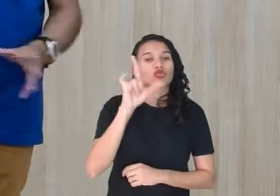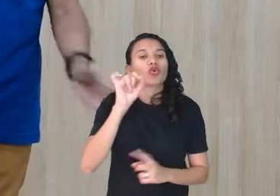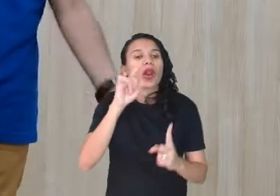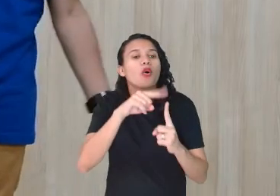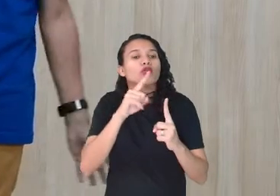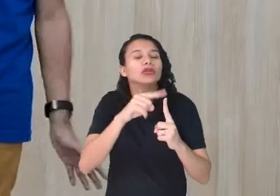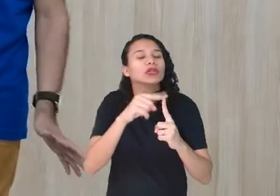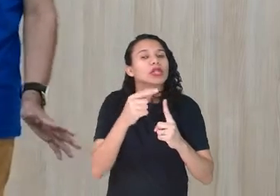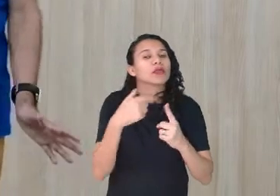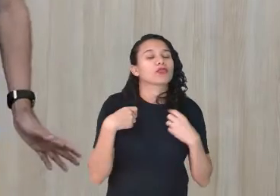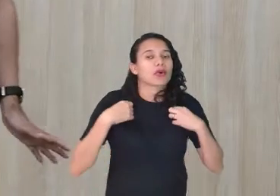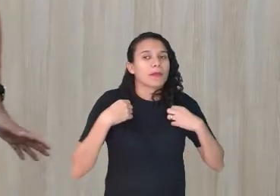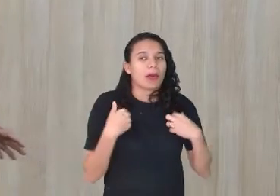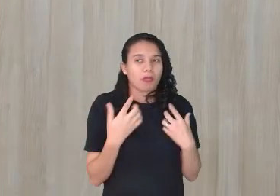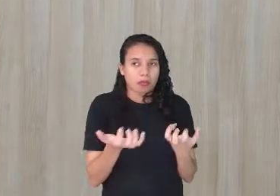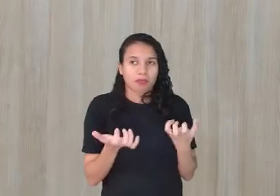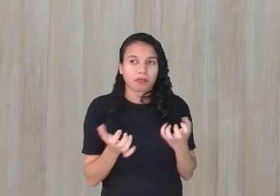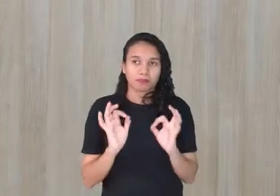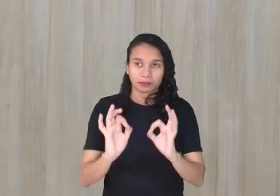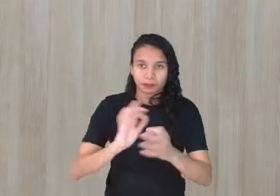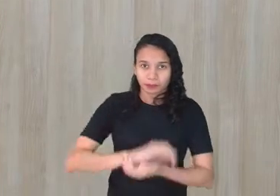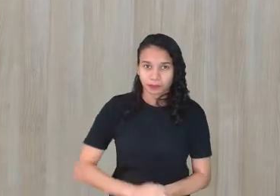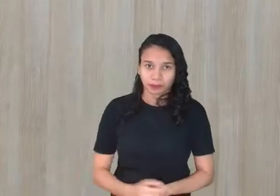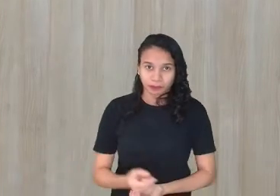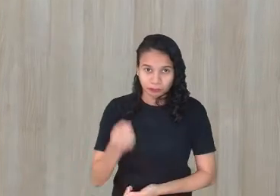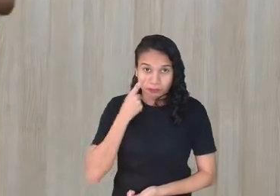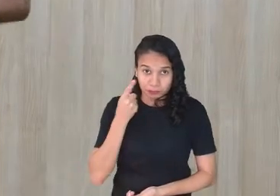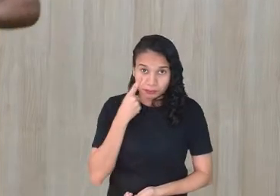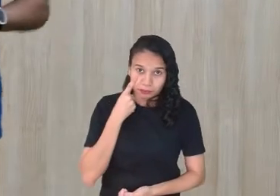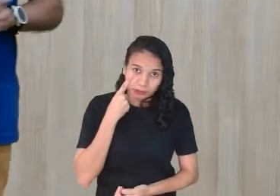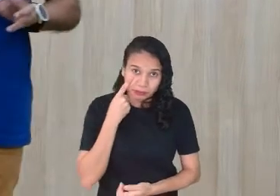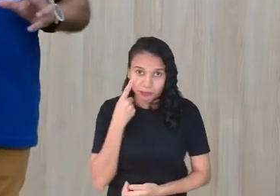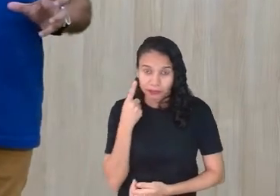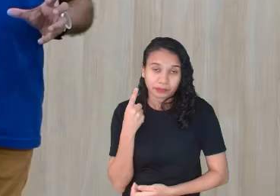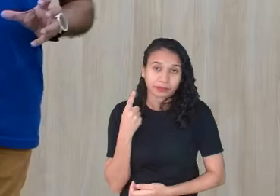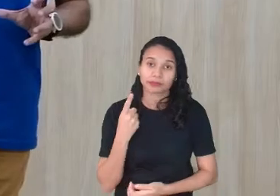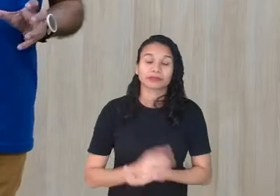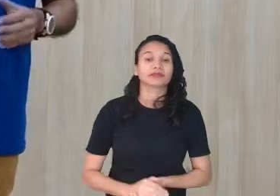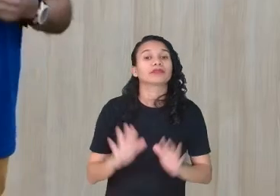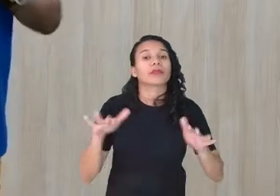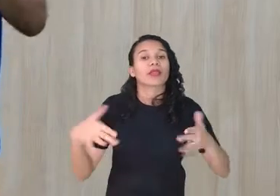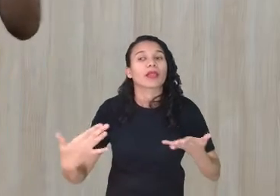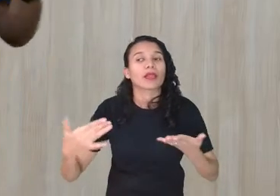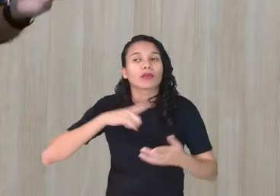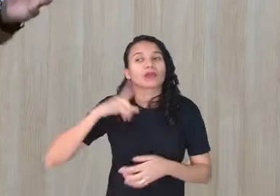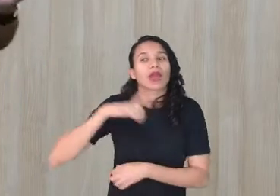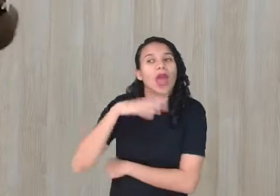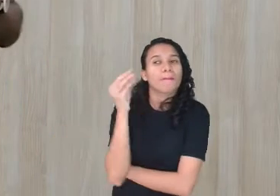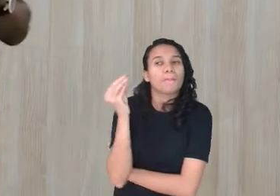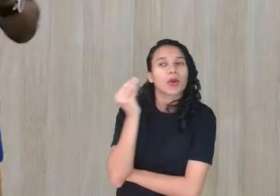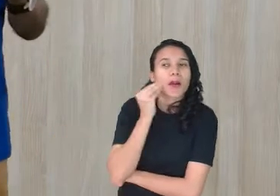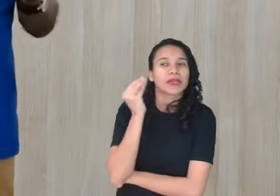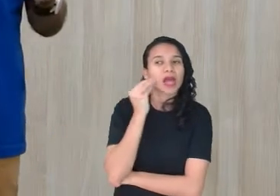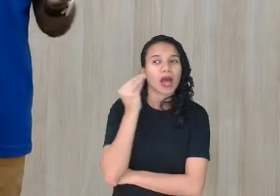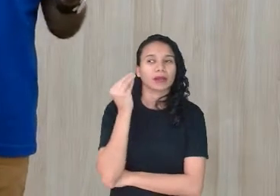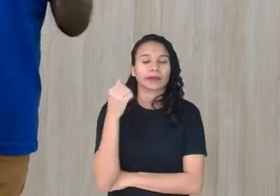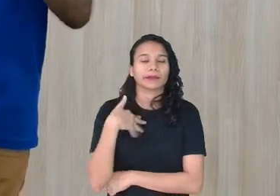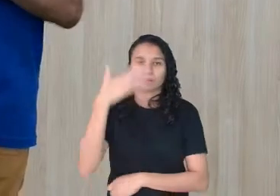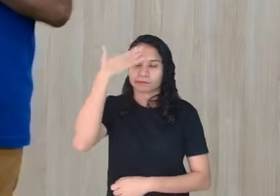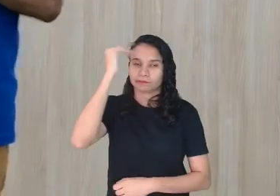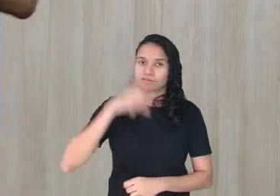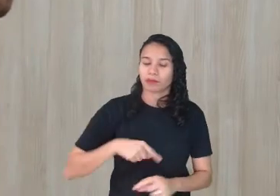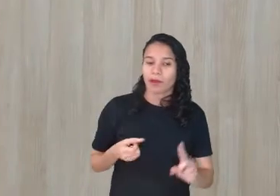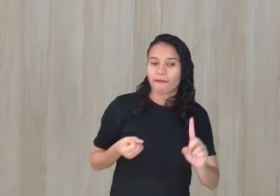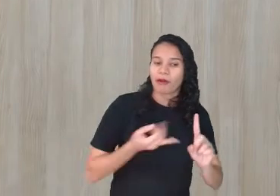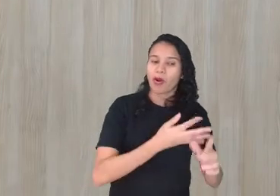camisa que a gente vai querer, tá bom? Presta atenção que eu vou falar agora. Então, se eu tenho uma probabilidade, que eu já sei que é os casos